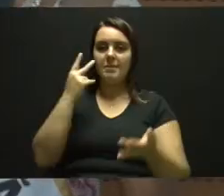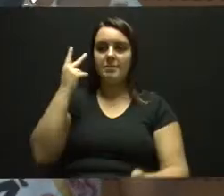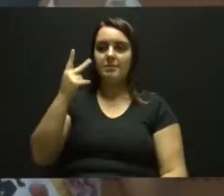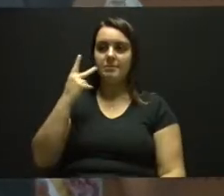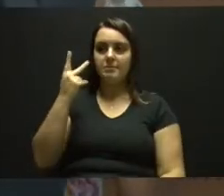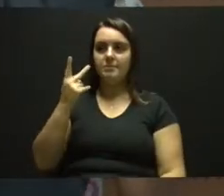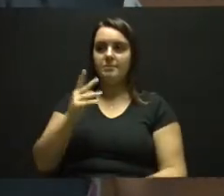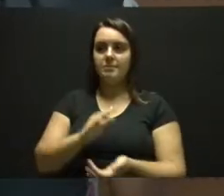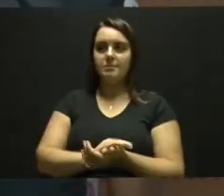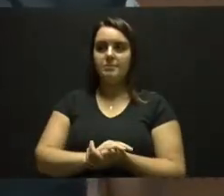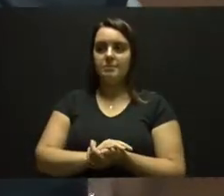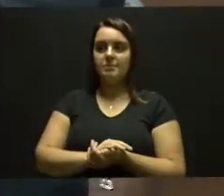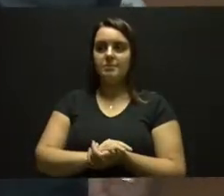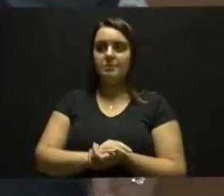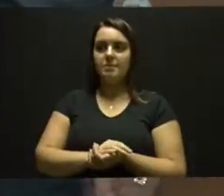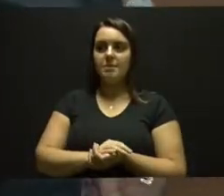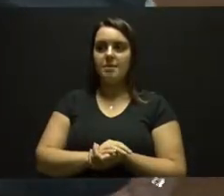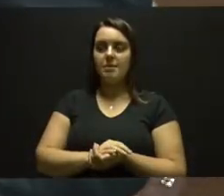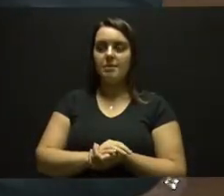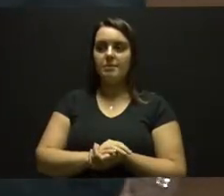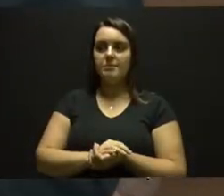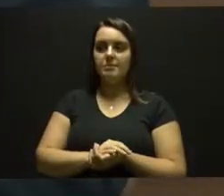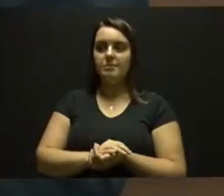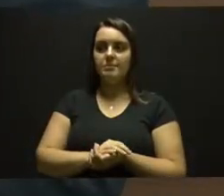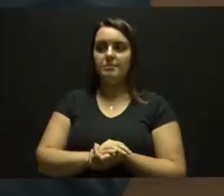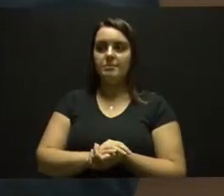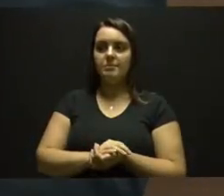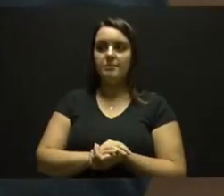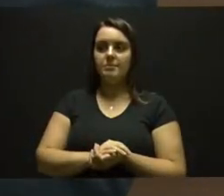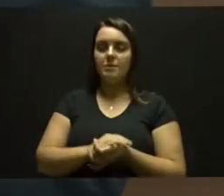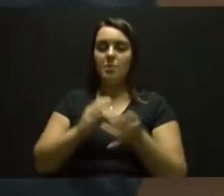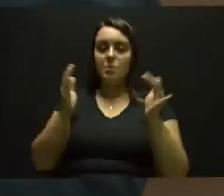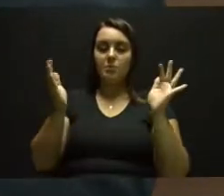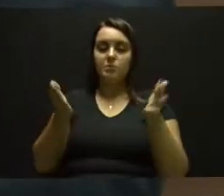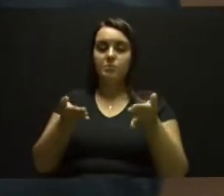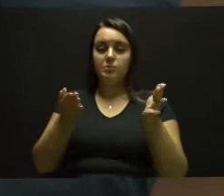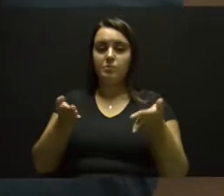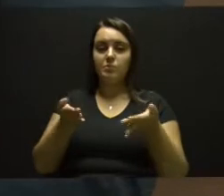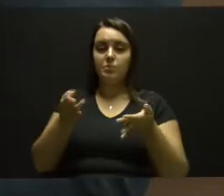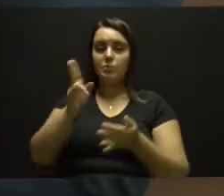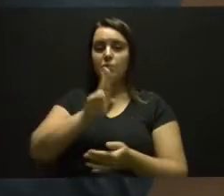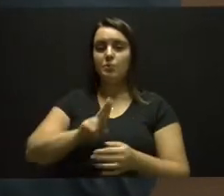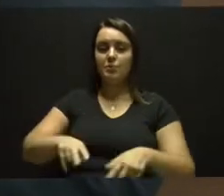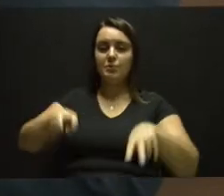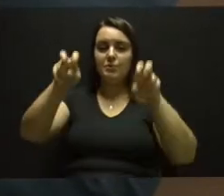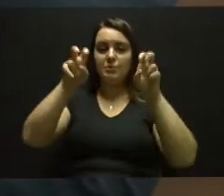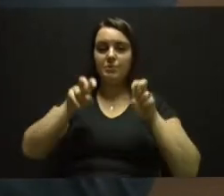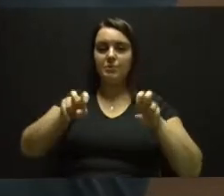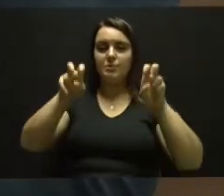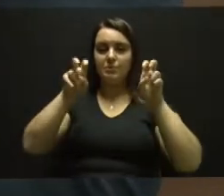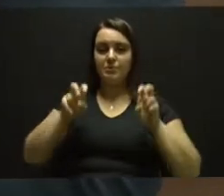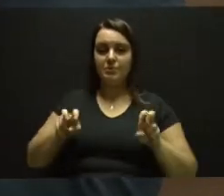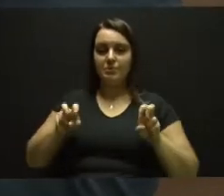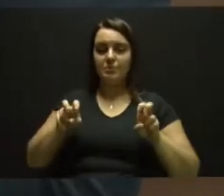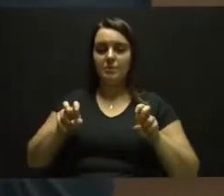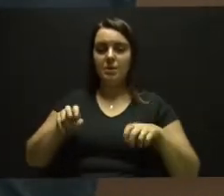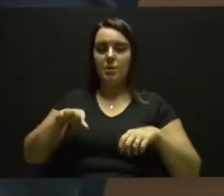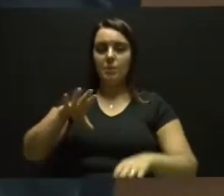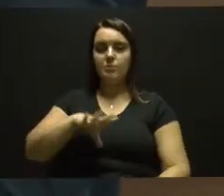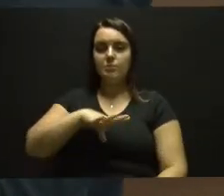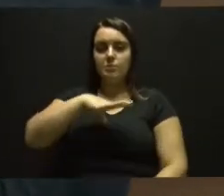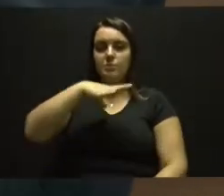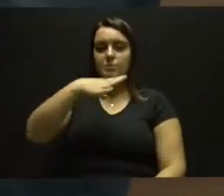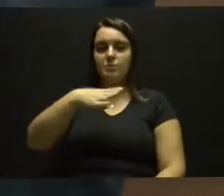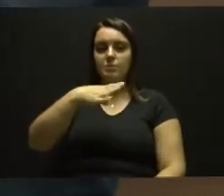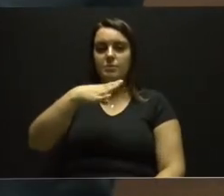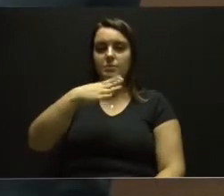eu não podia deixar de usar essa tribuna num dia que me enche de orgulho orgulho de homenagear uma